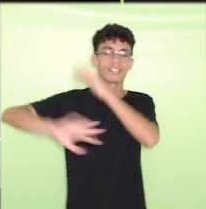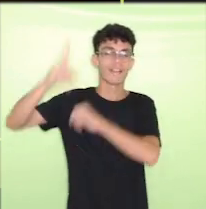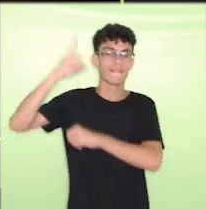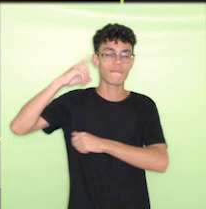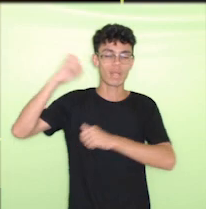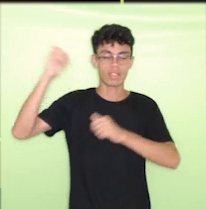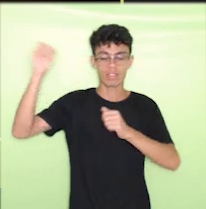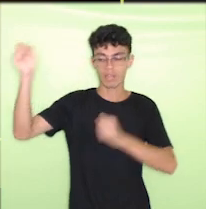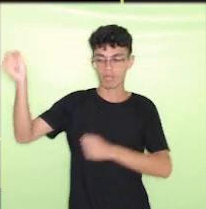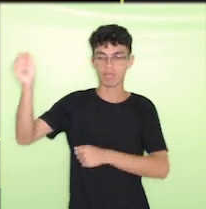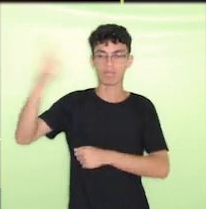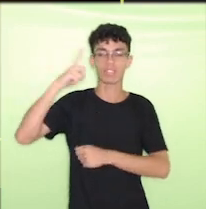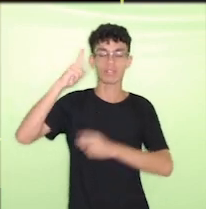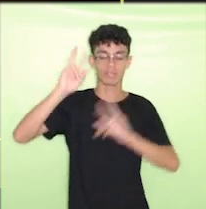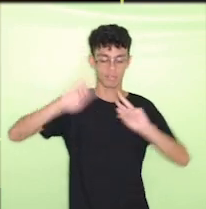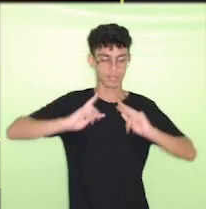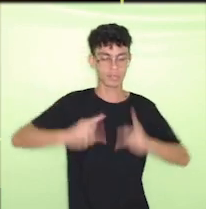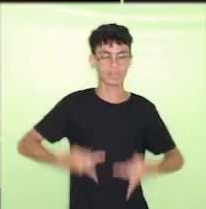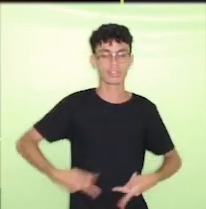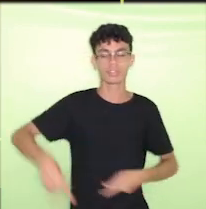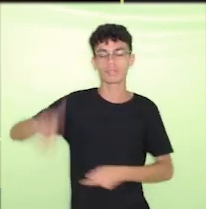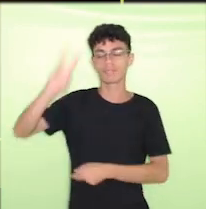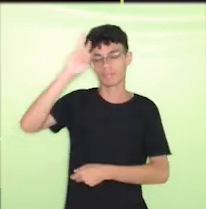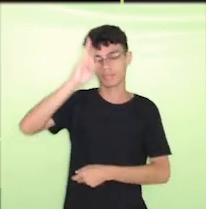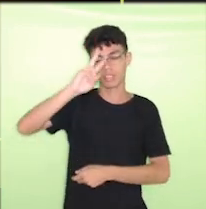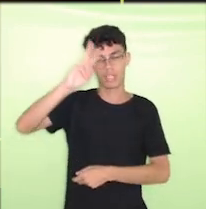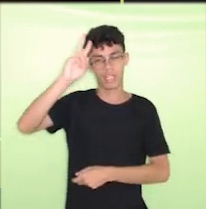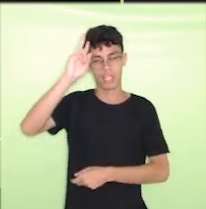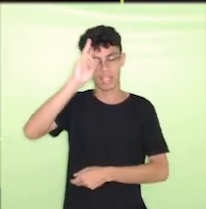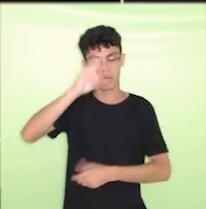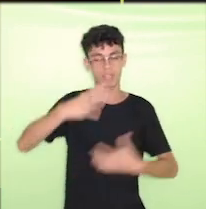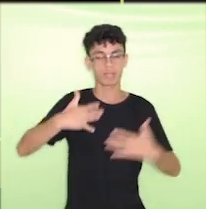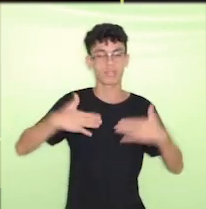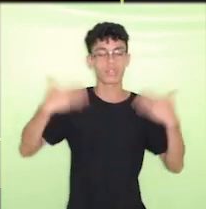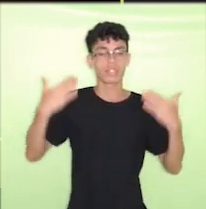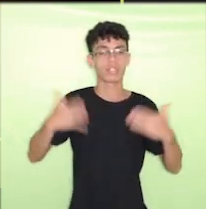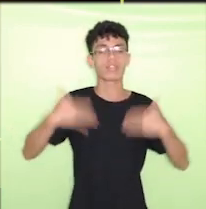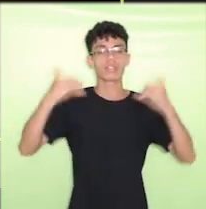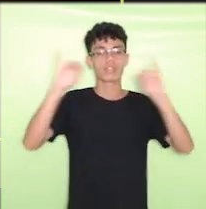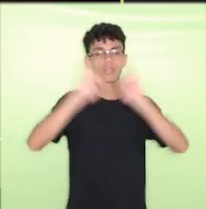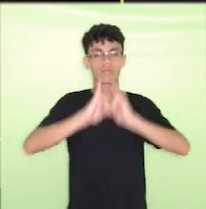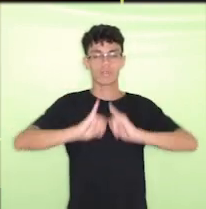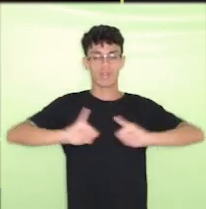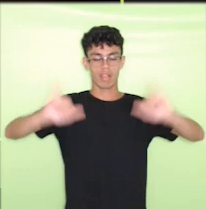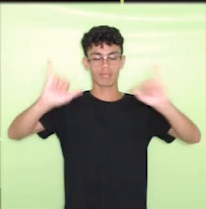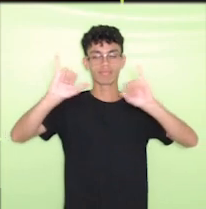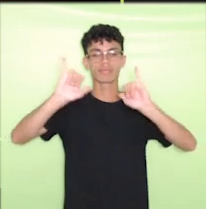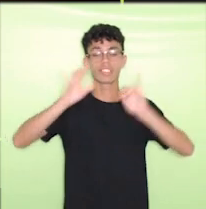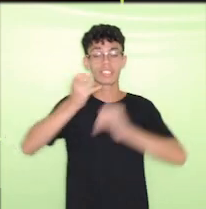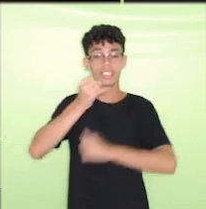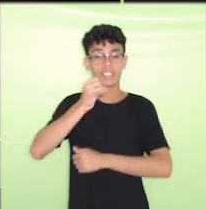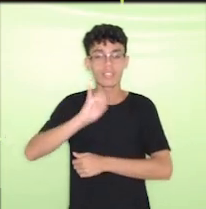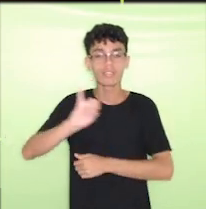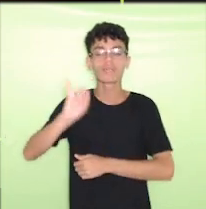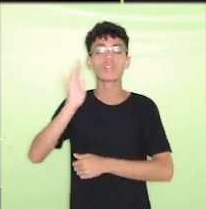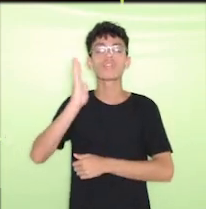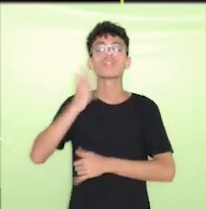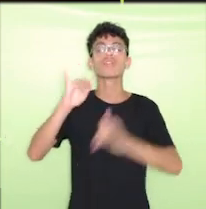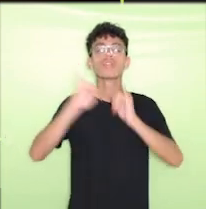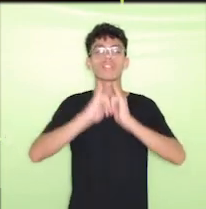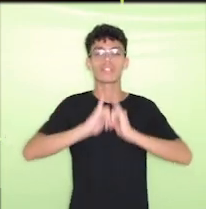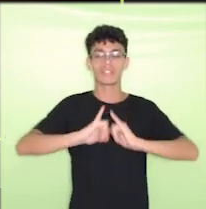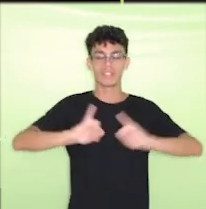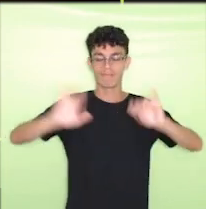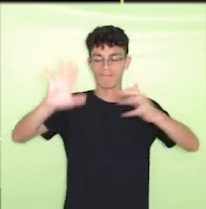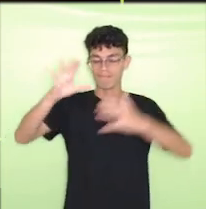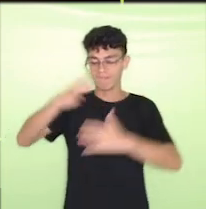o sol. Eu recordo a ingênua alegria de falar-vos, e se falei, foi para